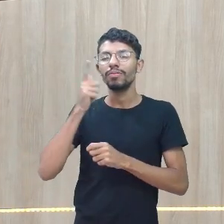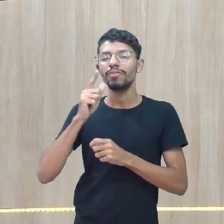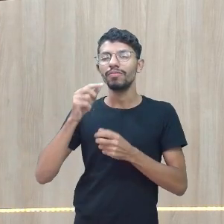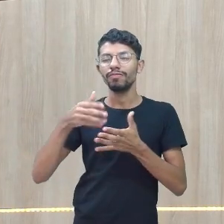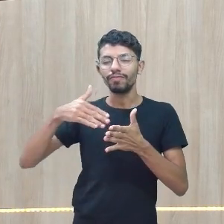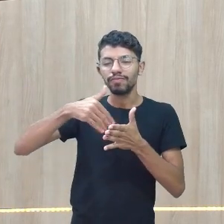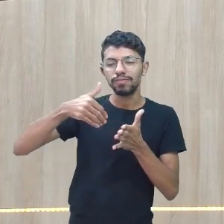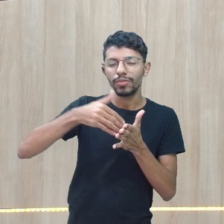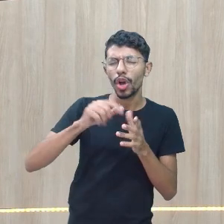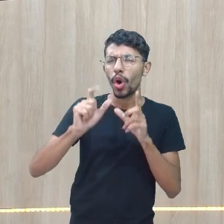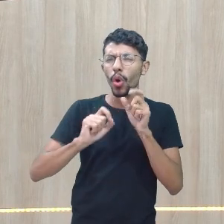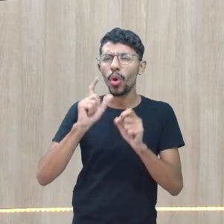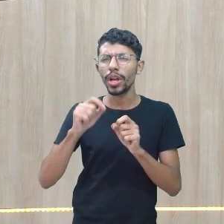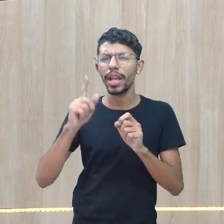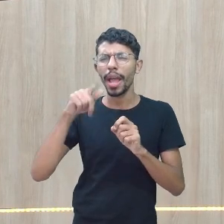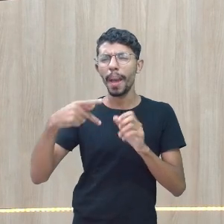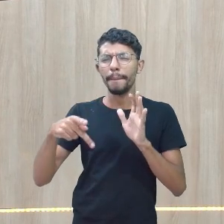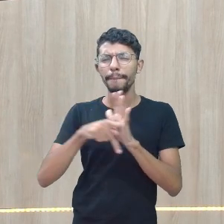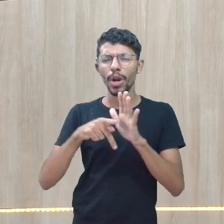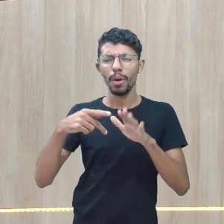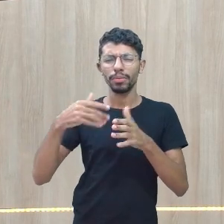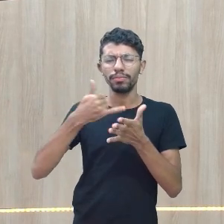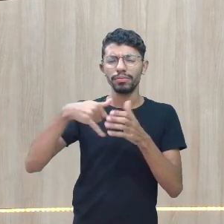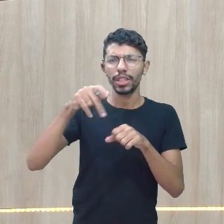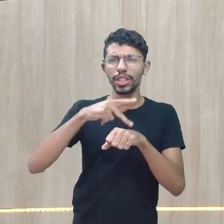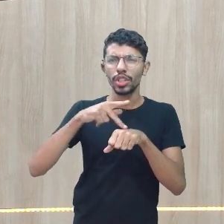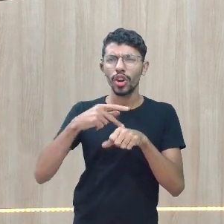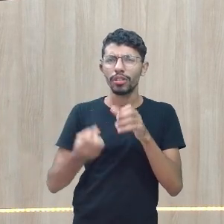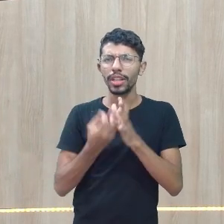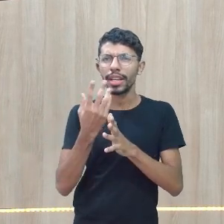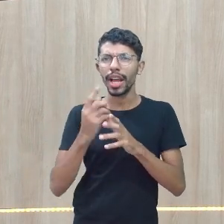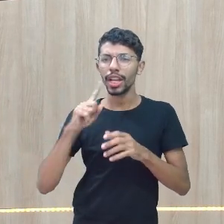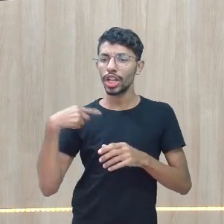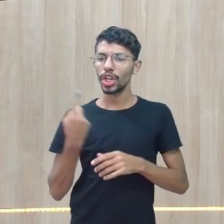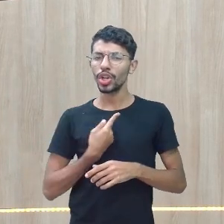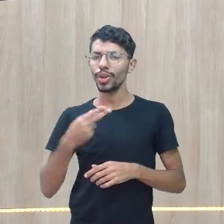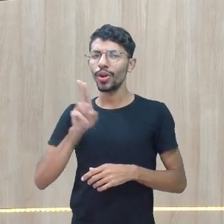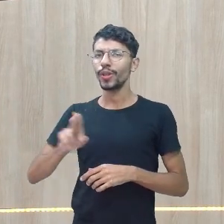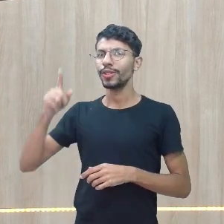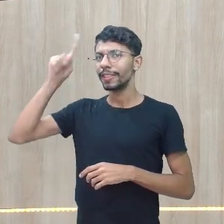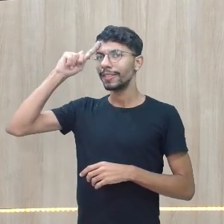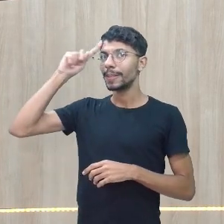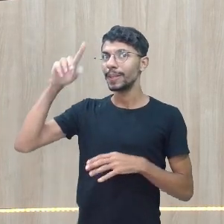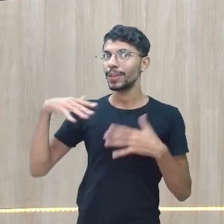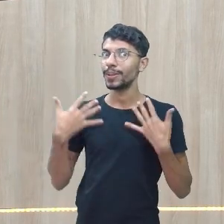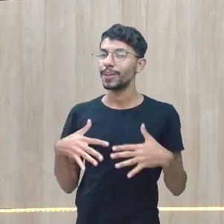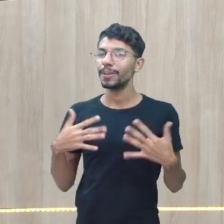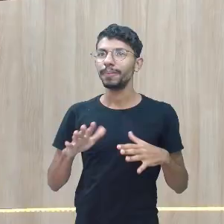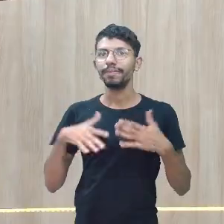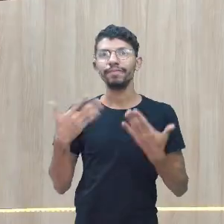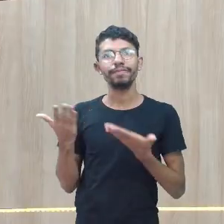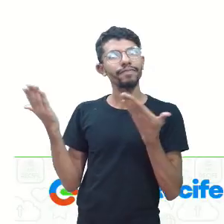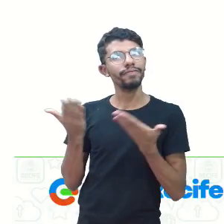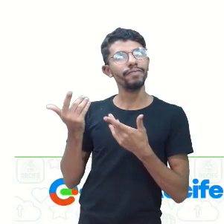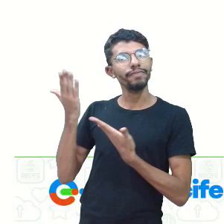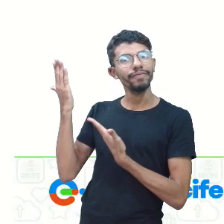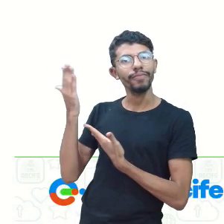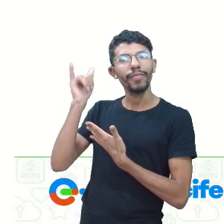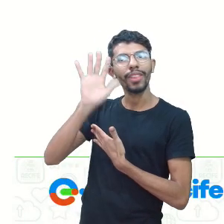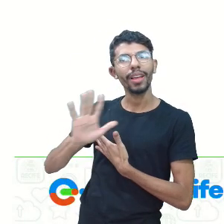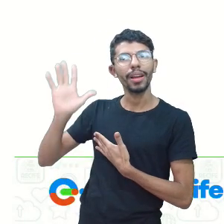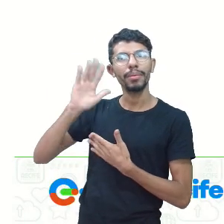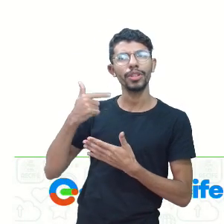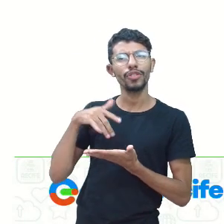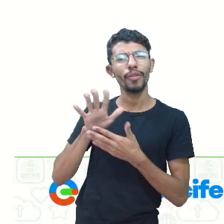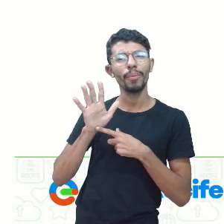é derivado do petróleo. Muito interessante. A gente vai agora para essa imagem, e nessa imagem eu vou mostrar a vocês o passo